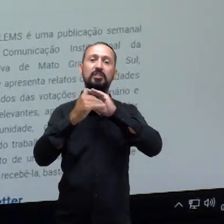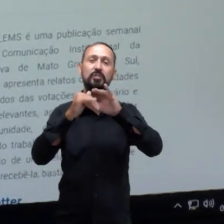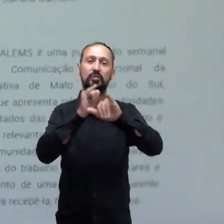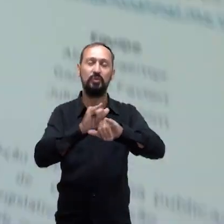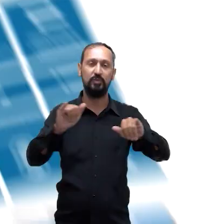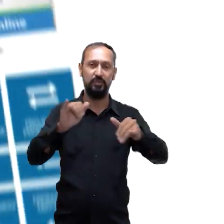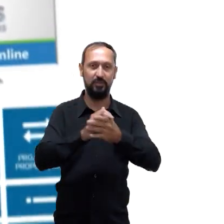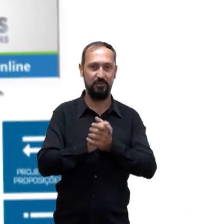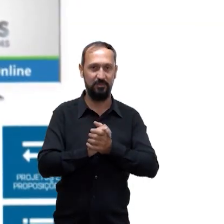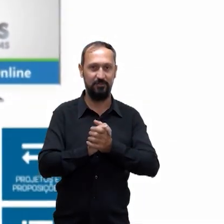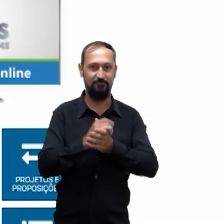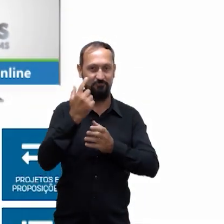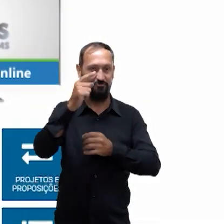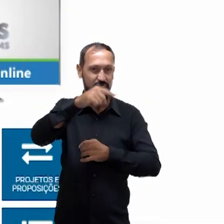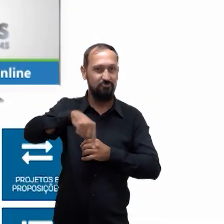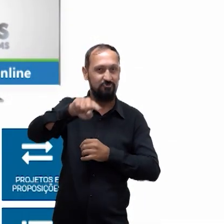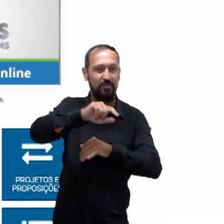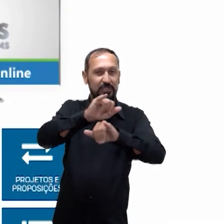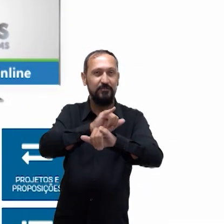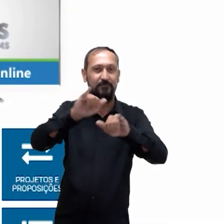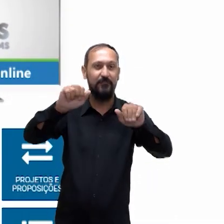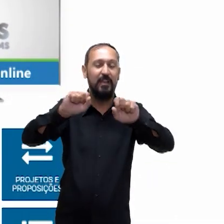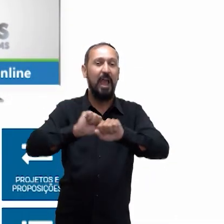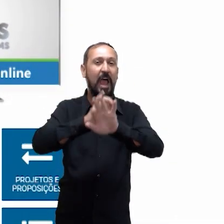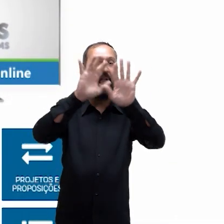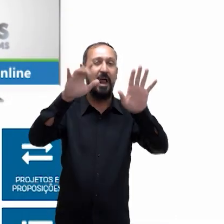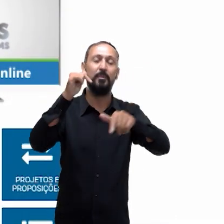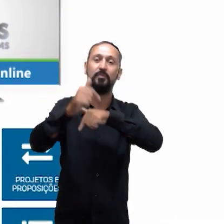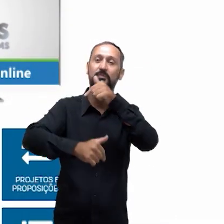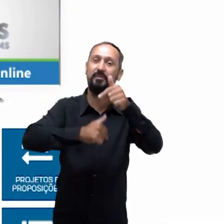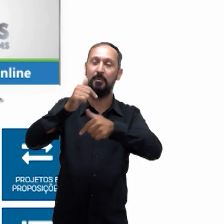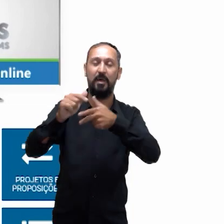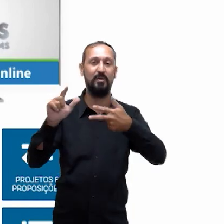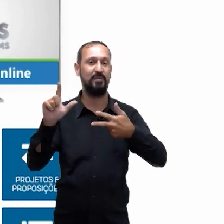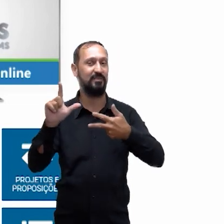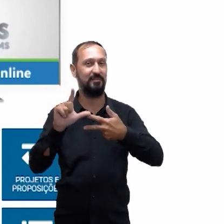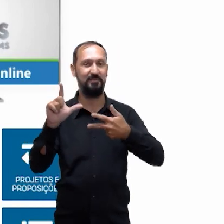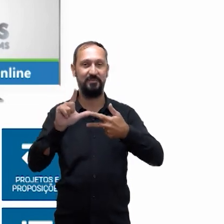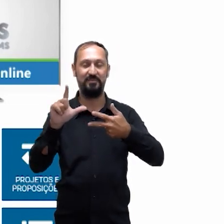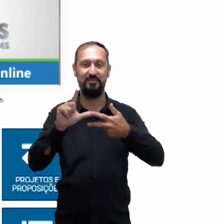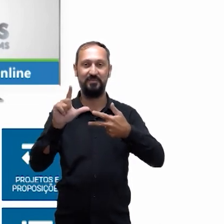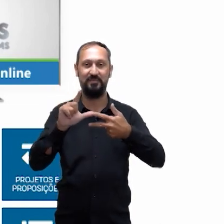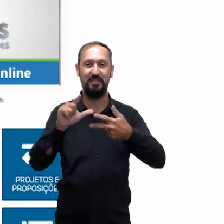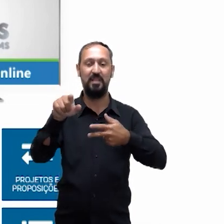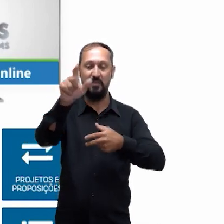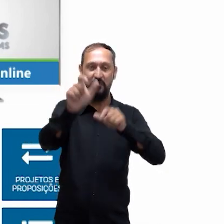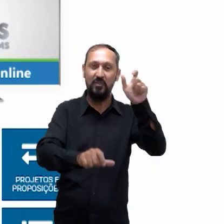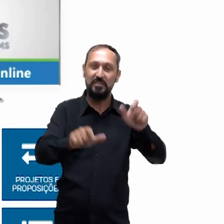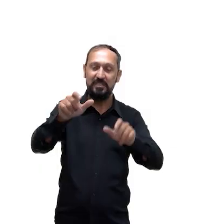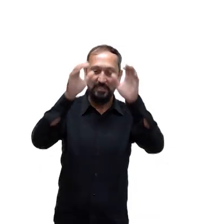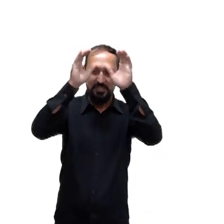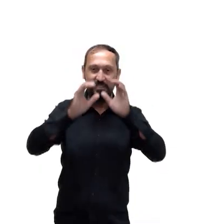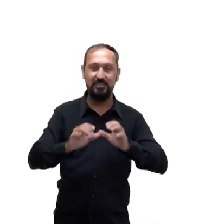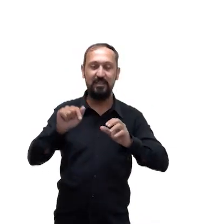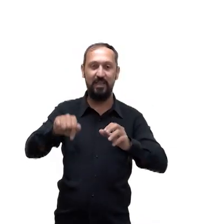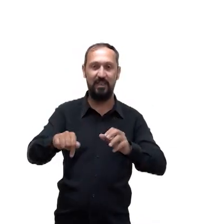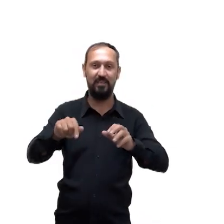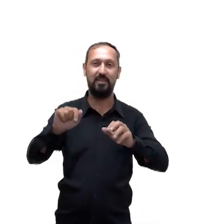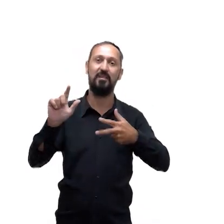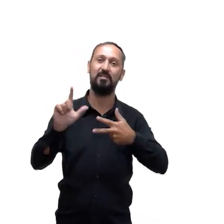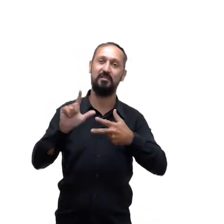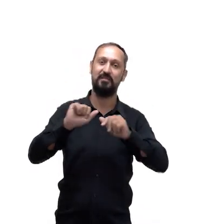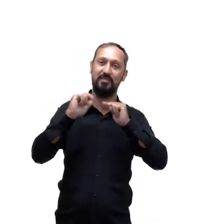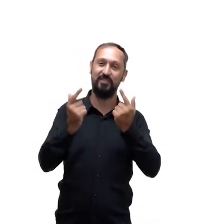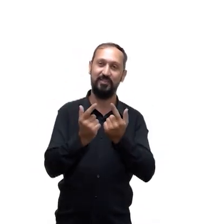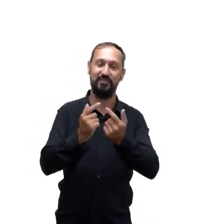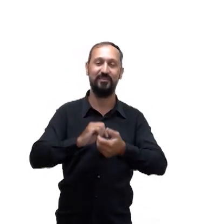recebimento da newsletter. Nossos canais digitais garantem transparência às atividades legislativas e o acesso do cidadão